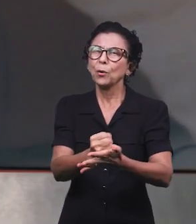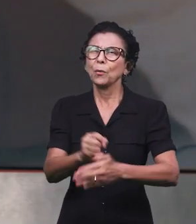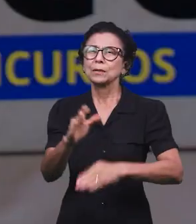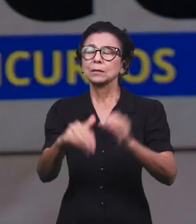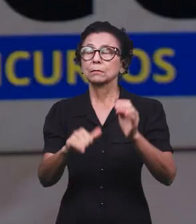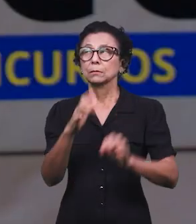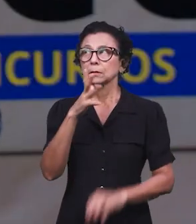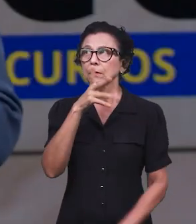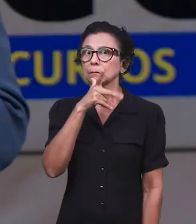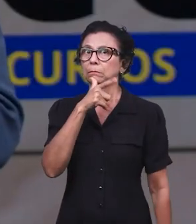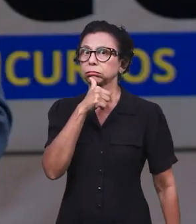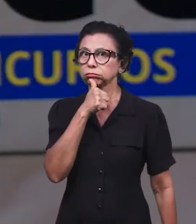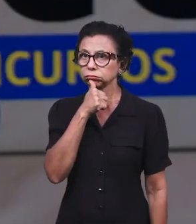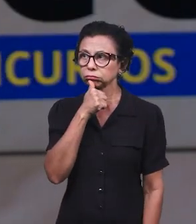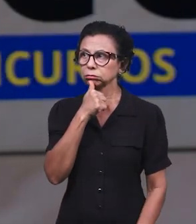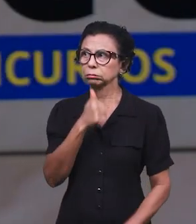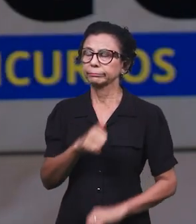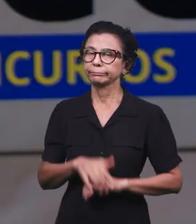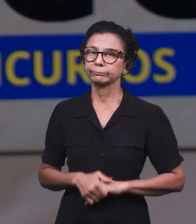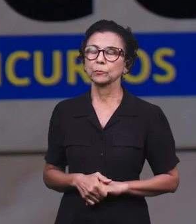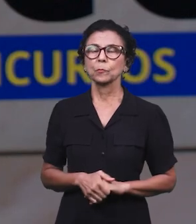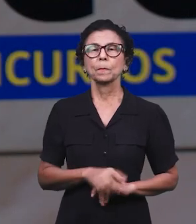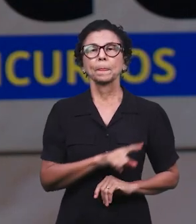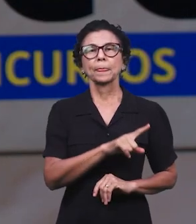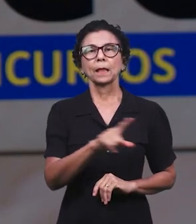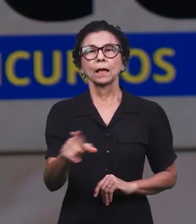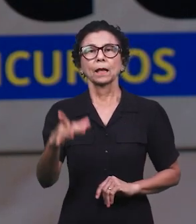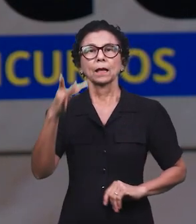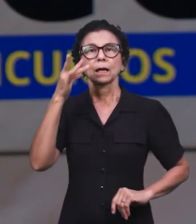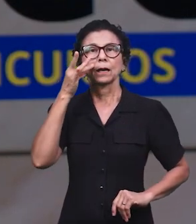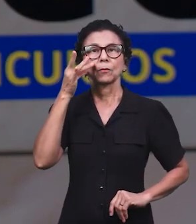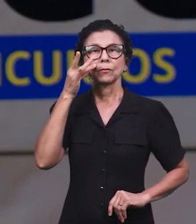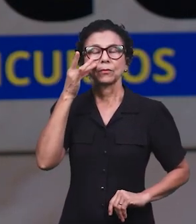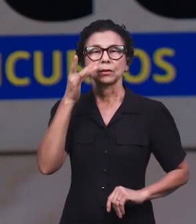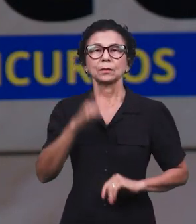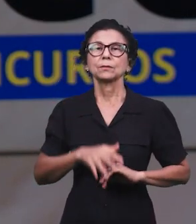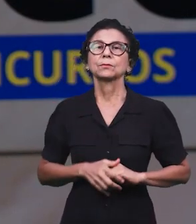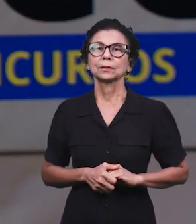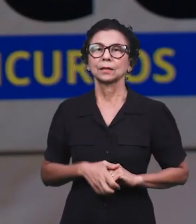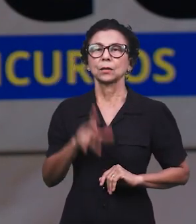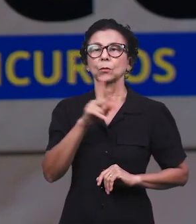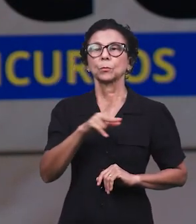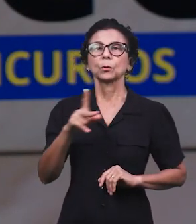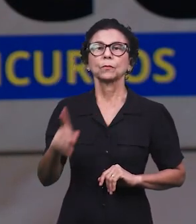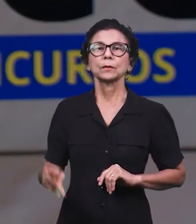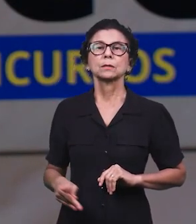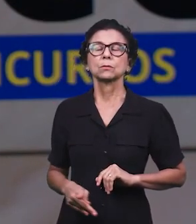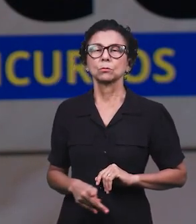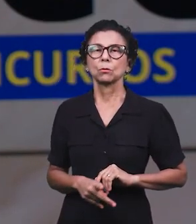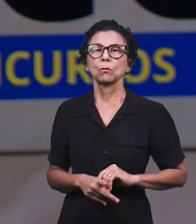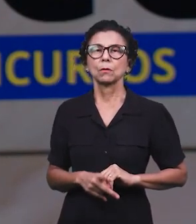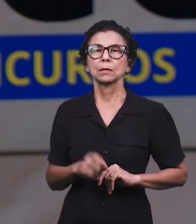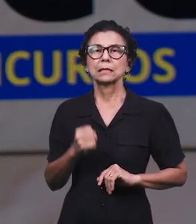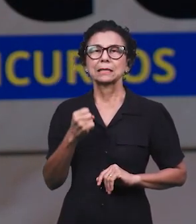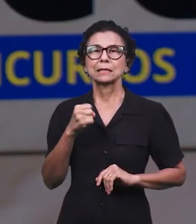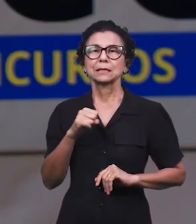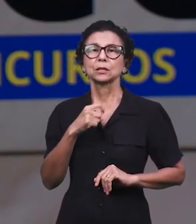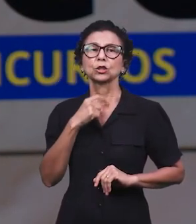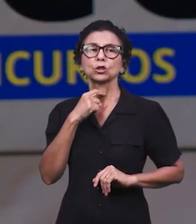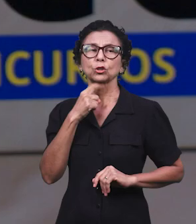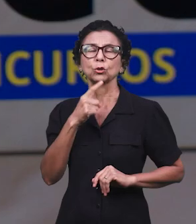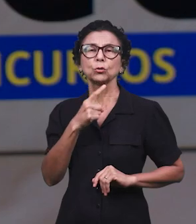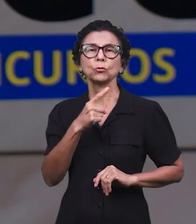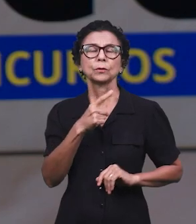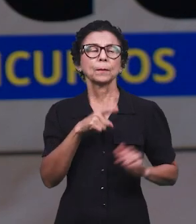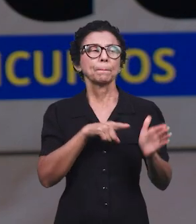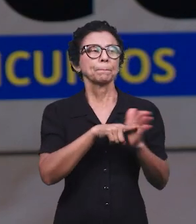né? Quando você está ali assistindo a aula ao vivo, presencialmente, o professor às vezes tira a sua dúvida na hora. Você pergunta, ele te